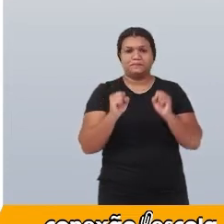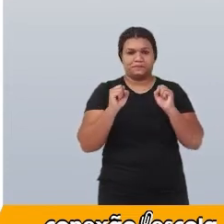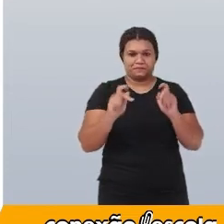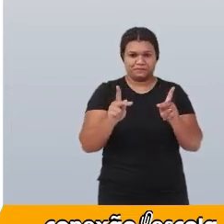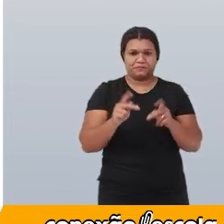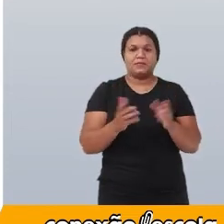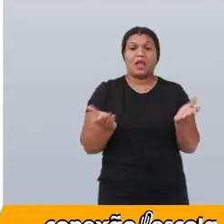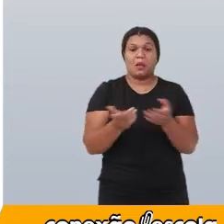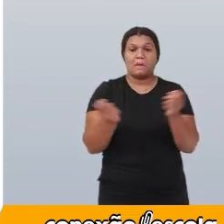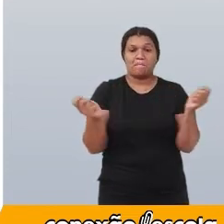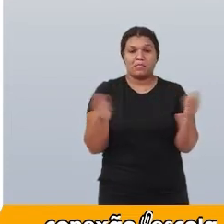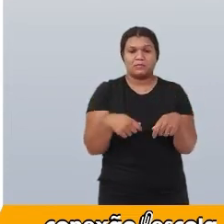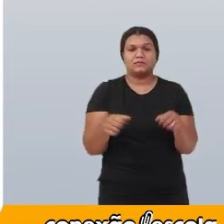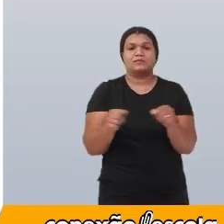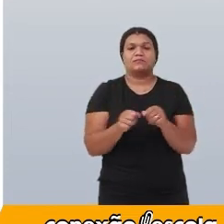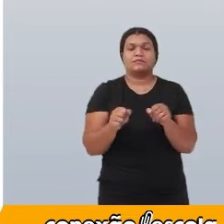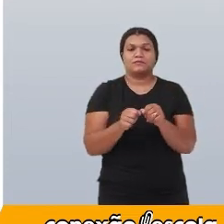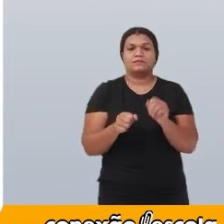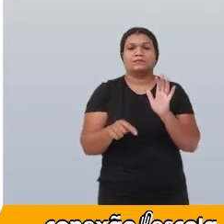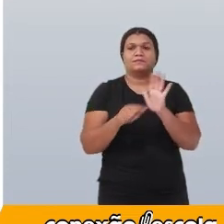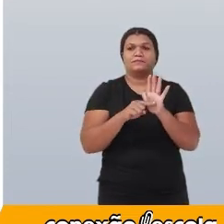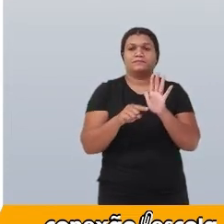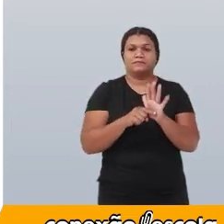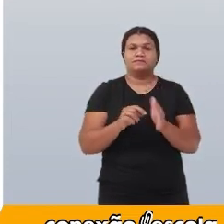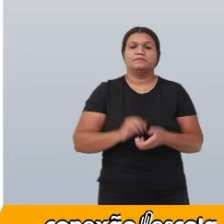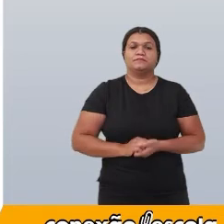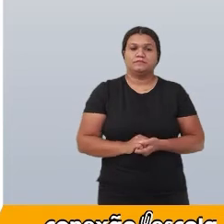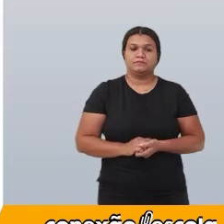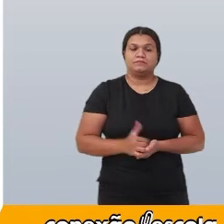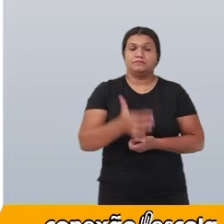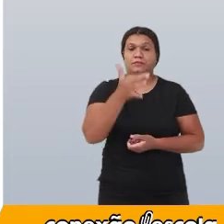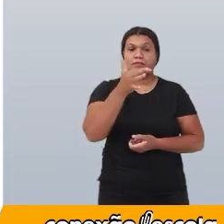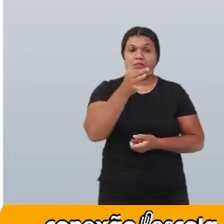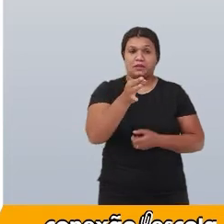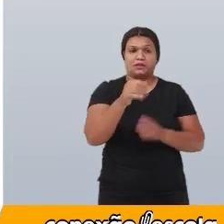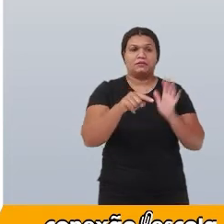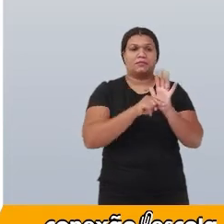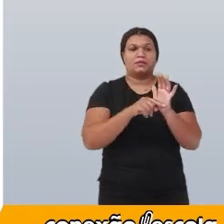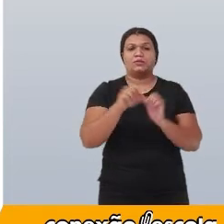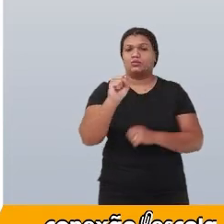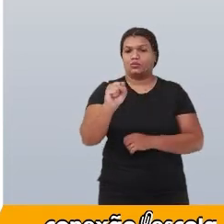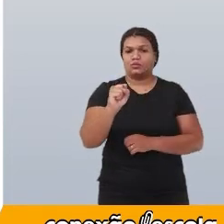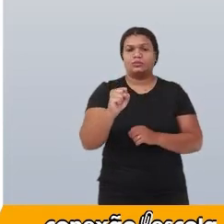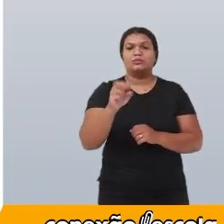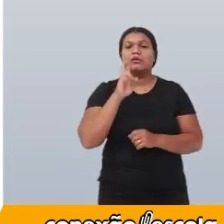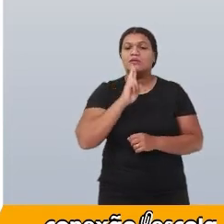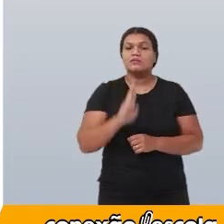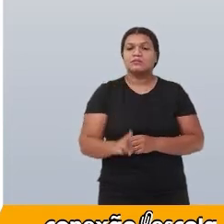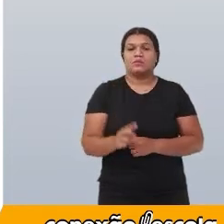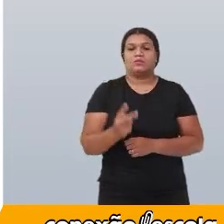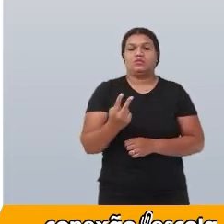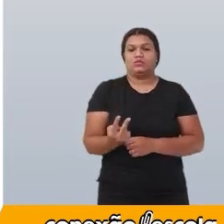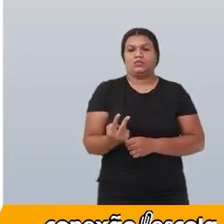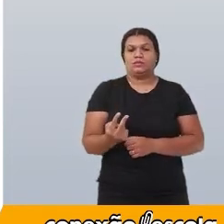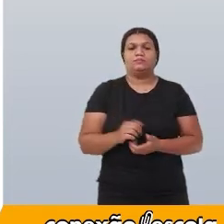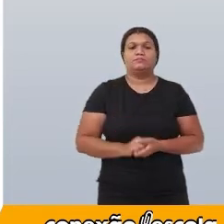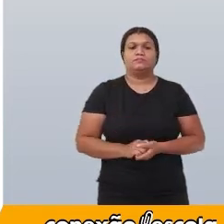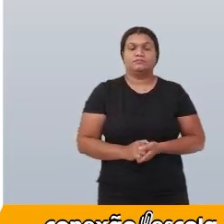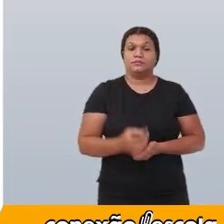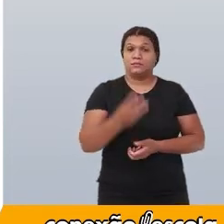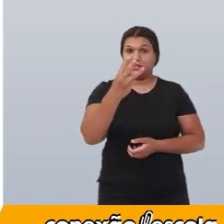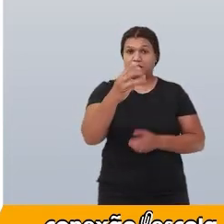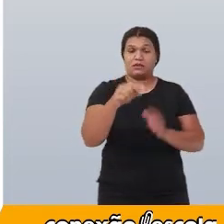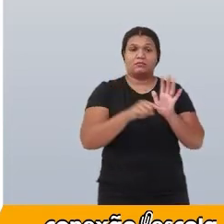Agora já é possível fazer a subtração. 10 menos 8 é igual a 2.